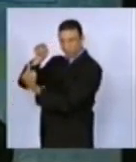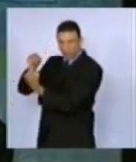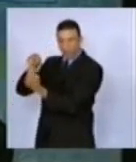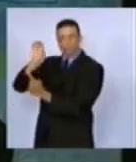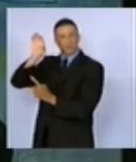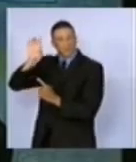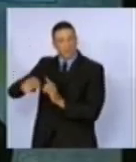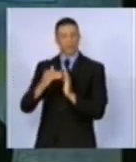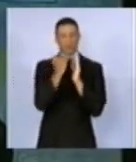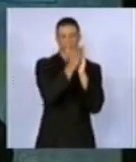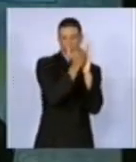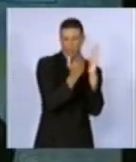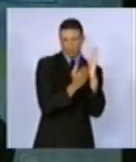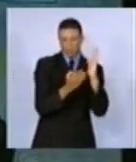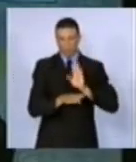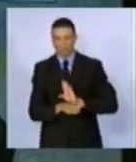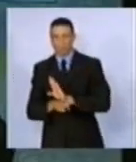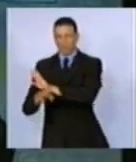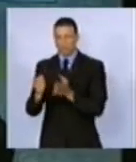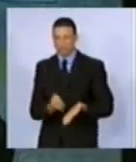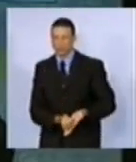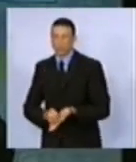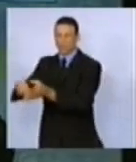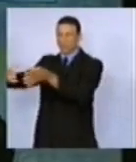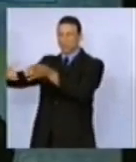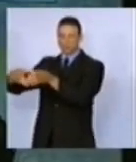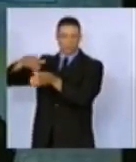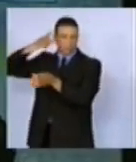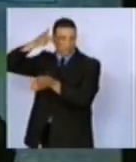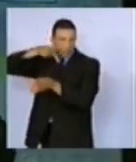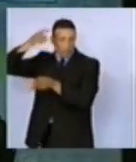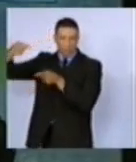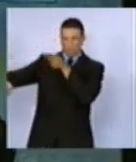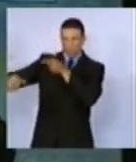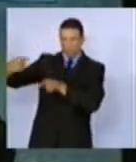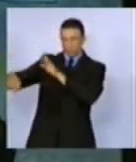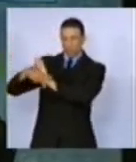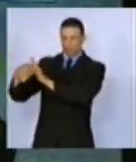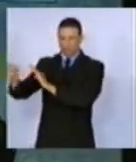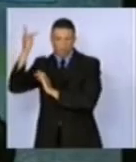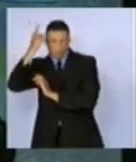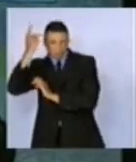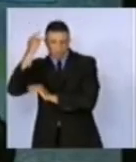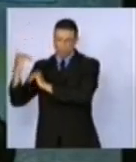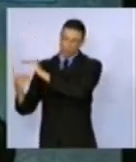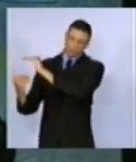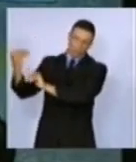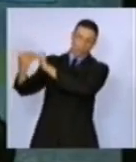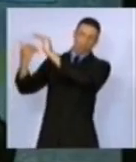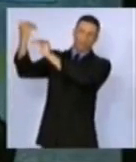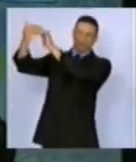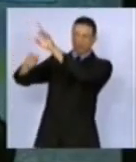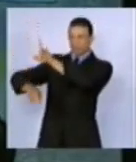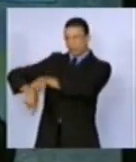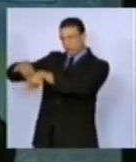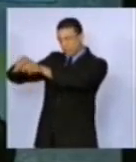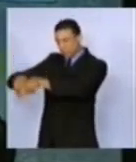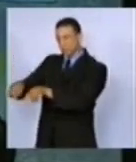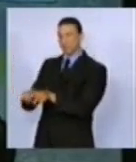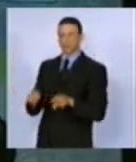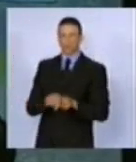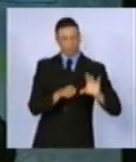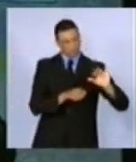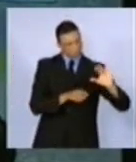algumas ações para orientar as políticas públicas pro setor no estado buscando o desenvolvimento das cadeias produtivas a pesquisa